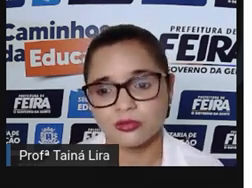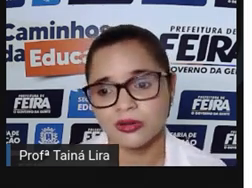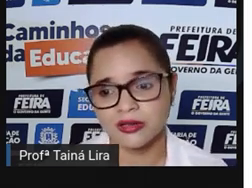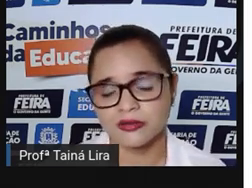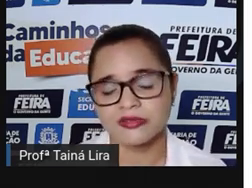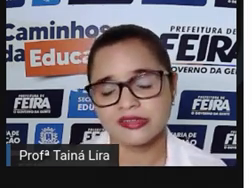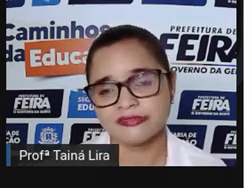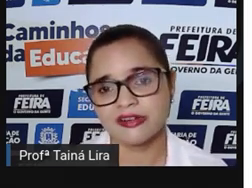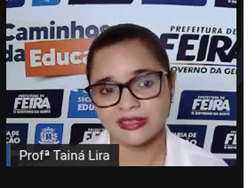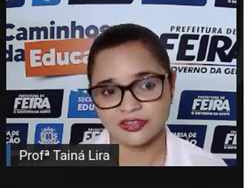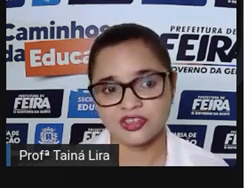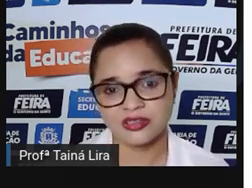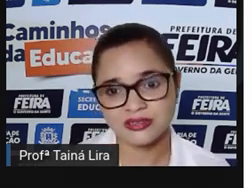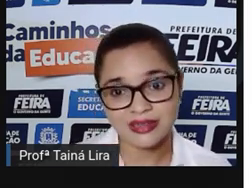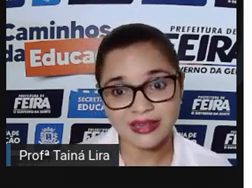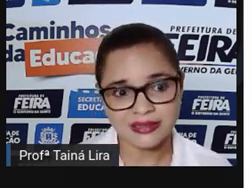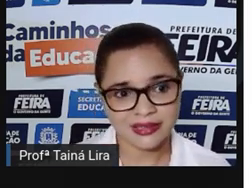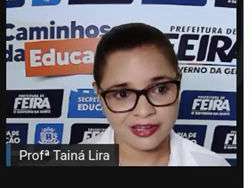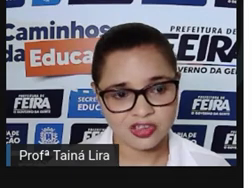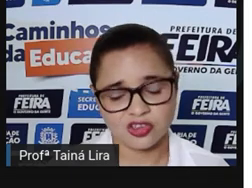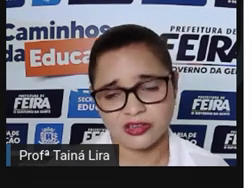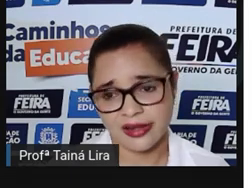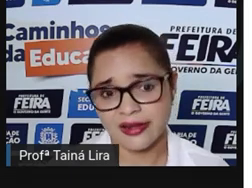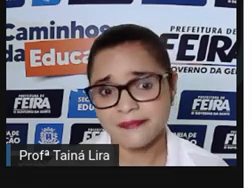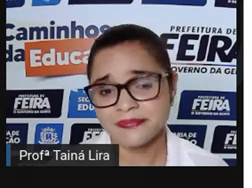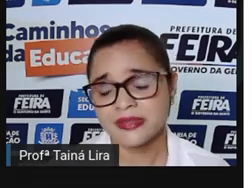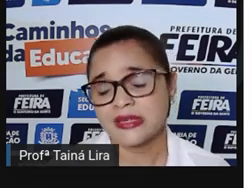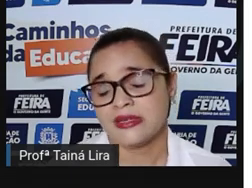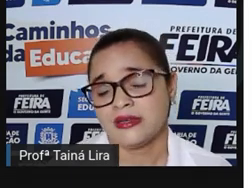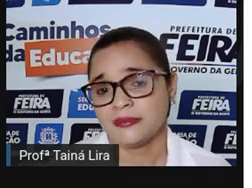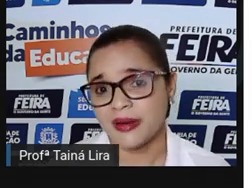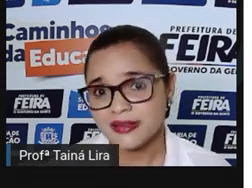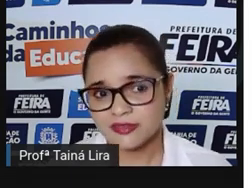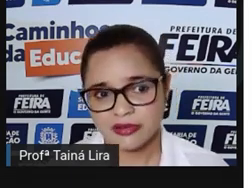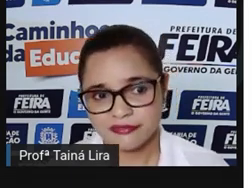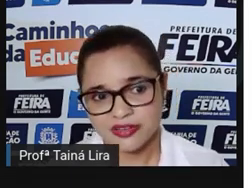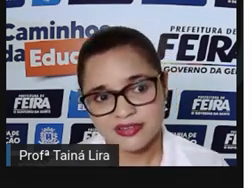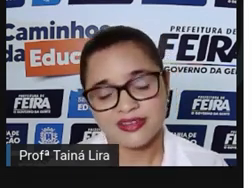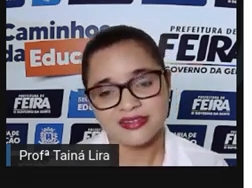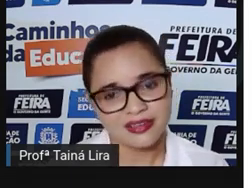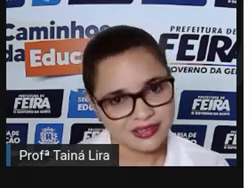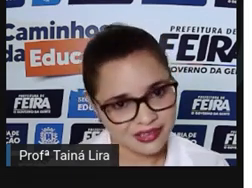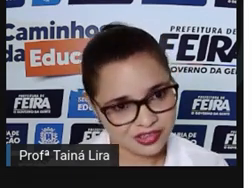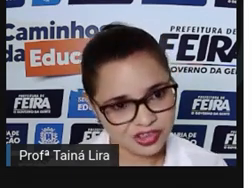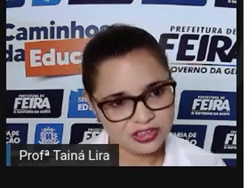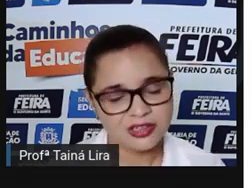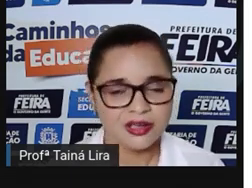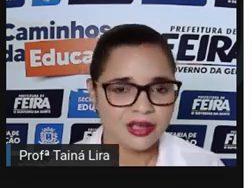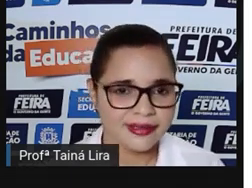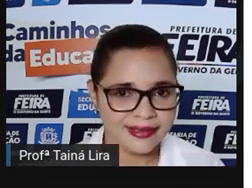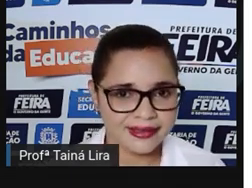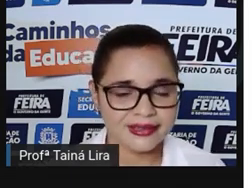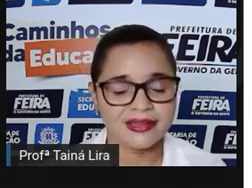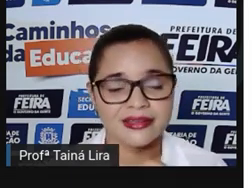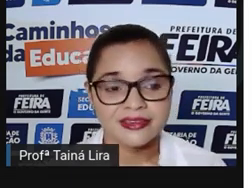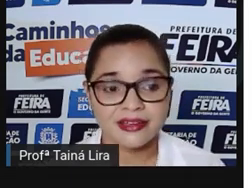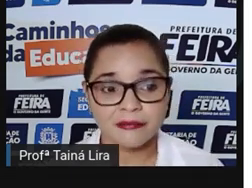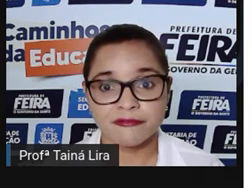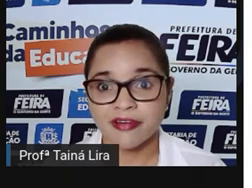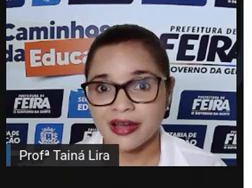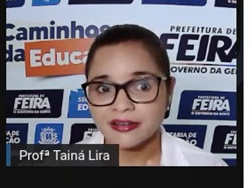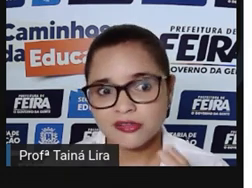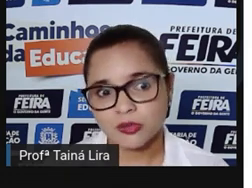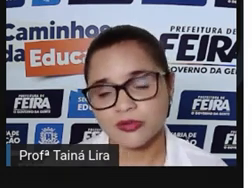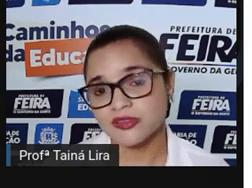cuidados quando se fala de internet, tá? Mais uma vez, a internet, ela